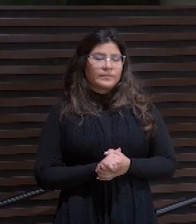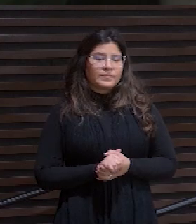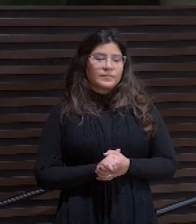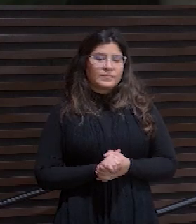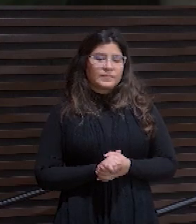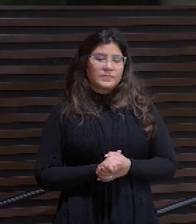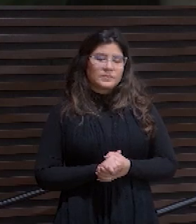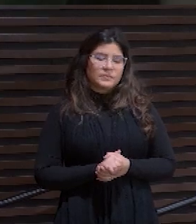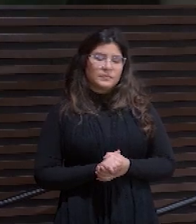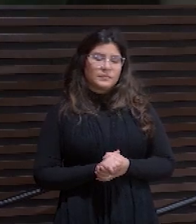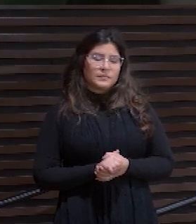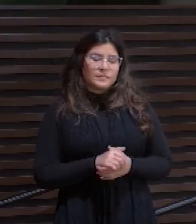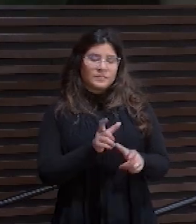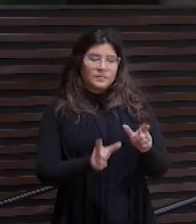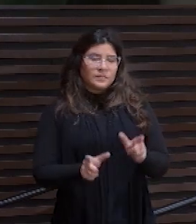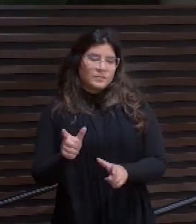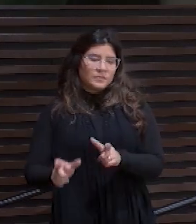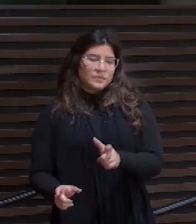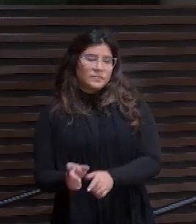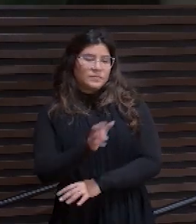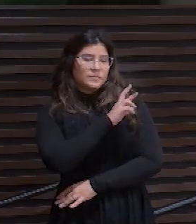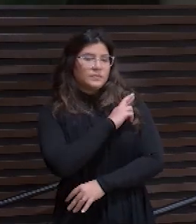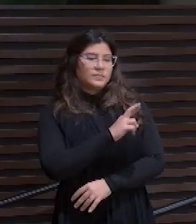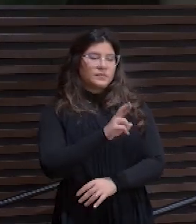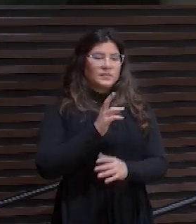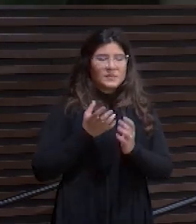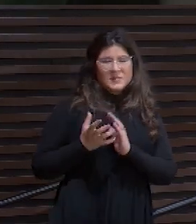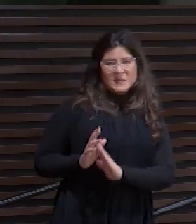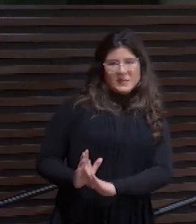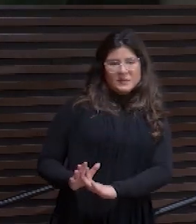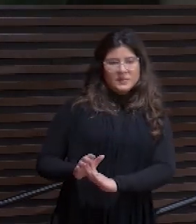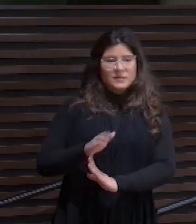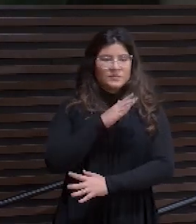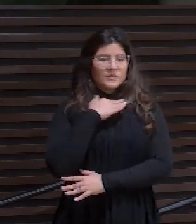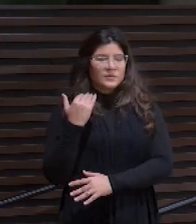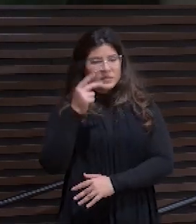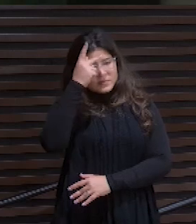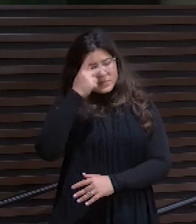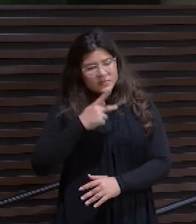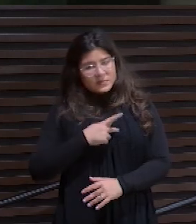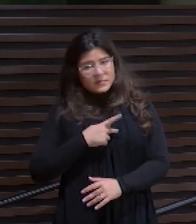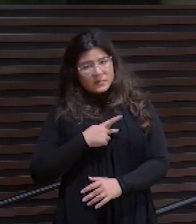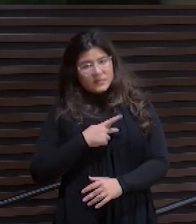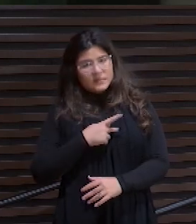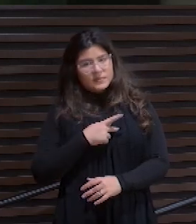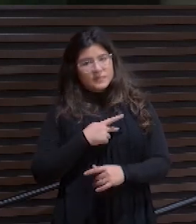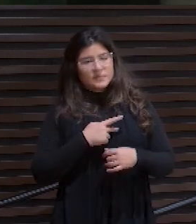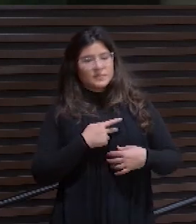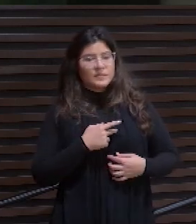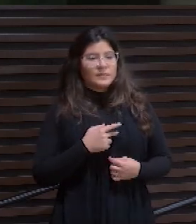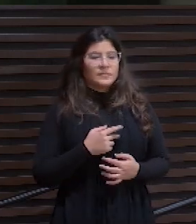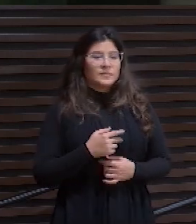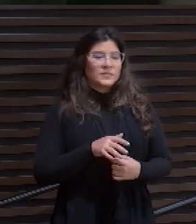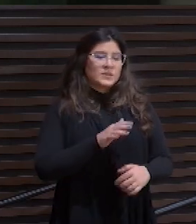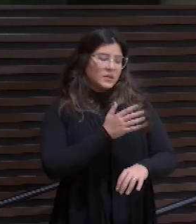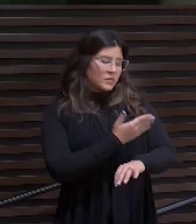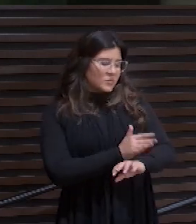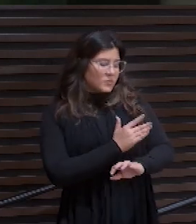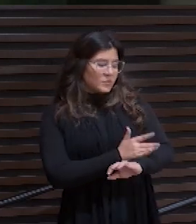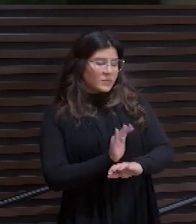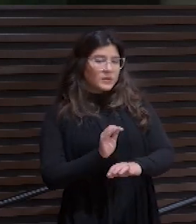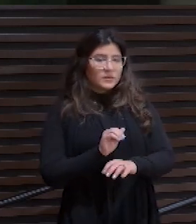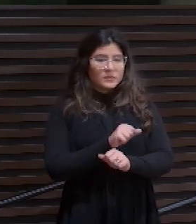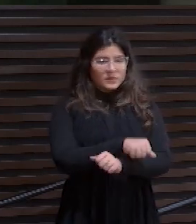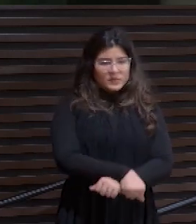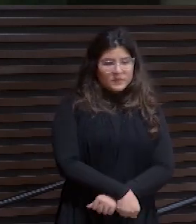Aqueles religiosos, assim como muitos hoje, não querem morrer para si. Essa não é a tendência natural do ser humano. Ele está acostumado com a escravidão do